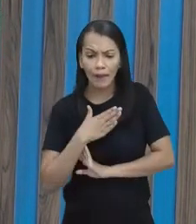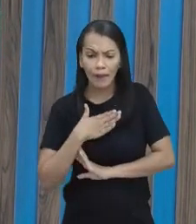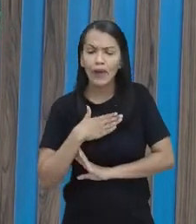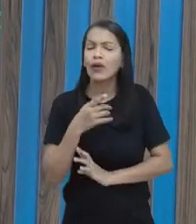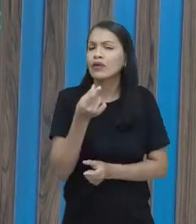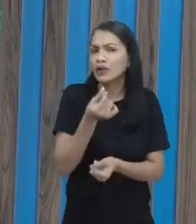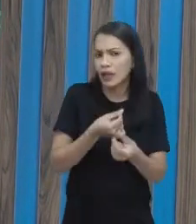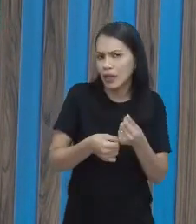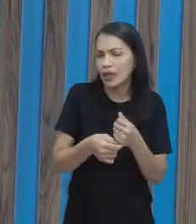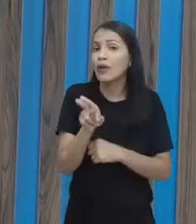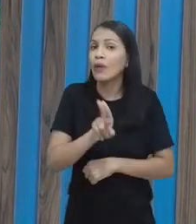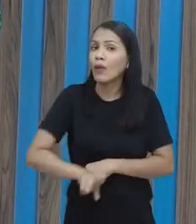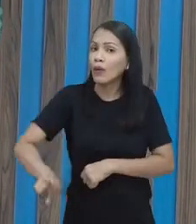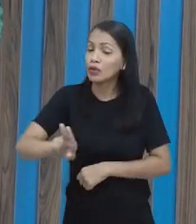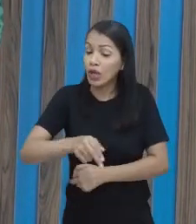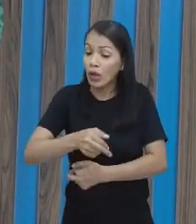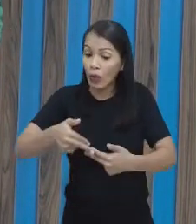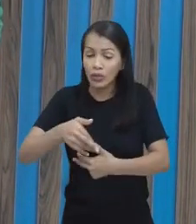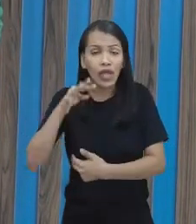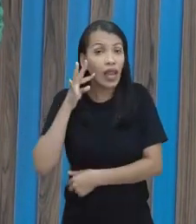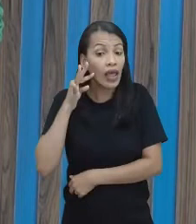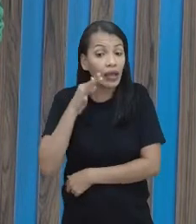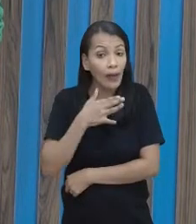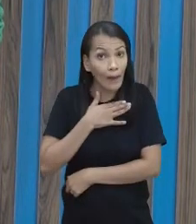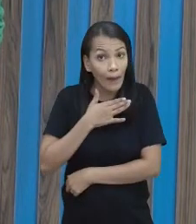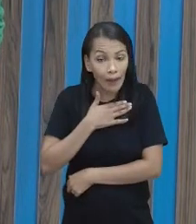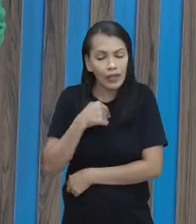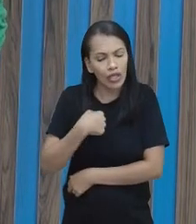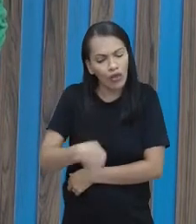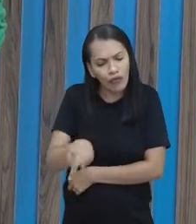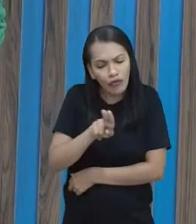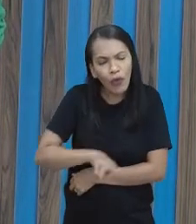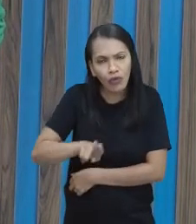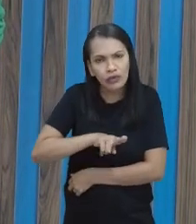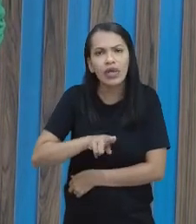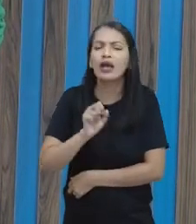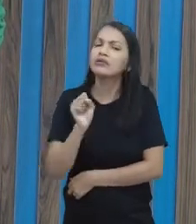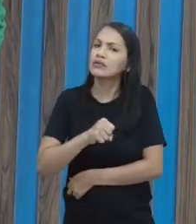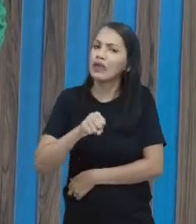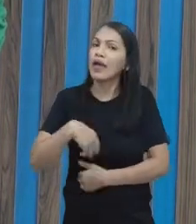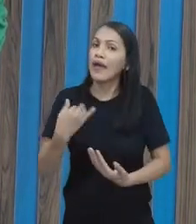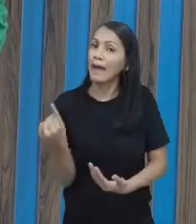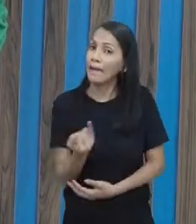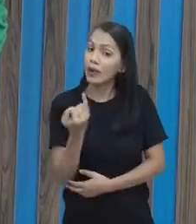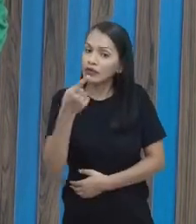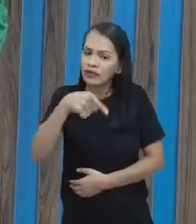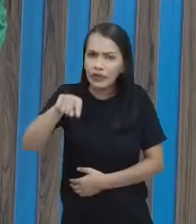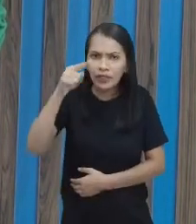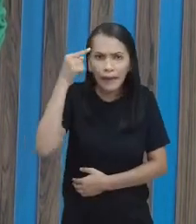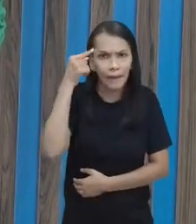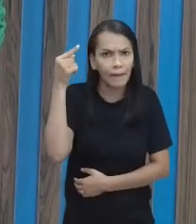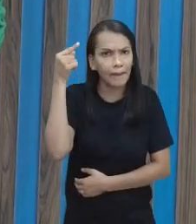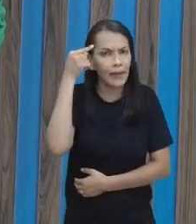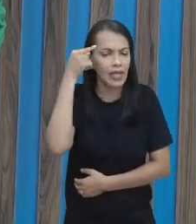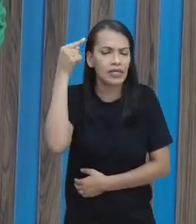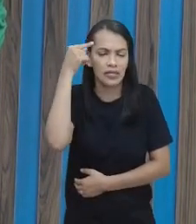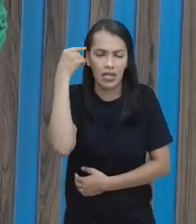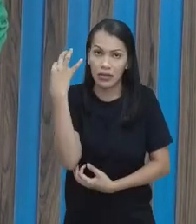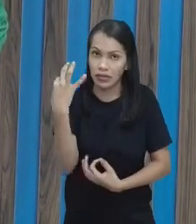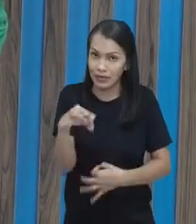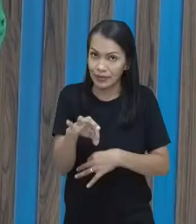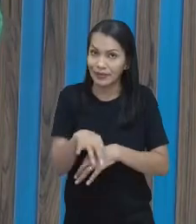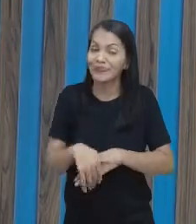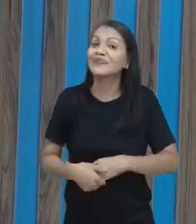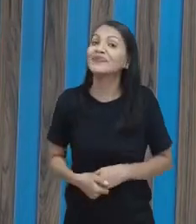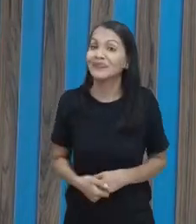numa coisa que vai servir realmente para mim, né? Então, muito importante aí esse consumo consciente.